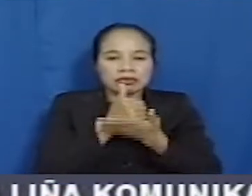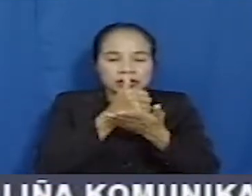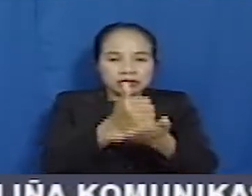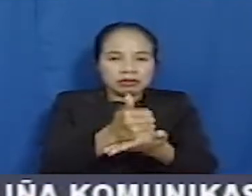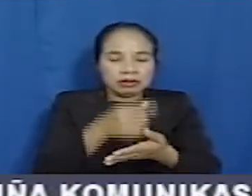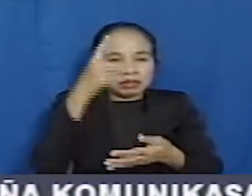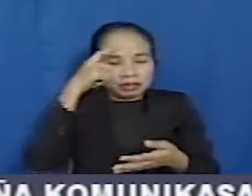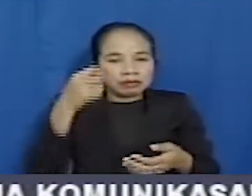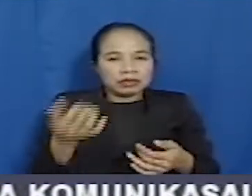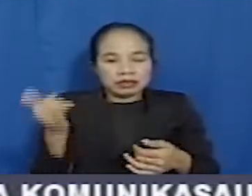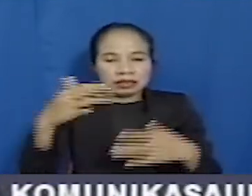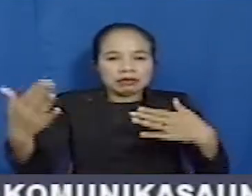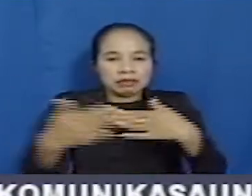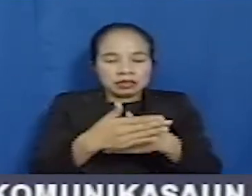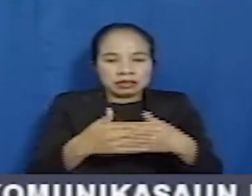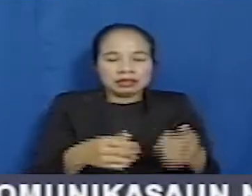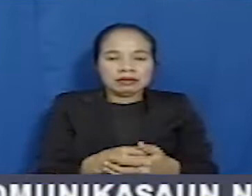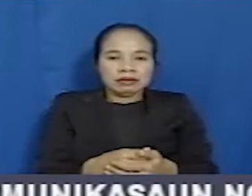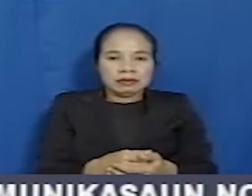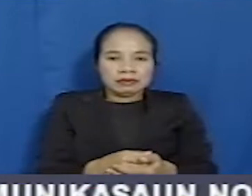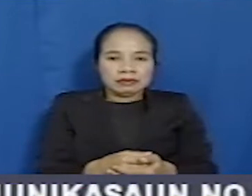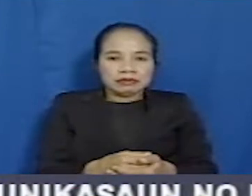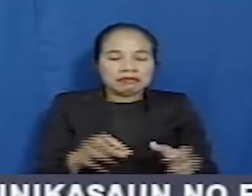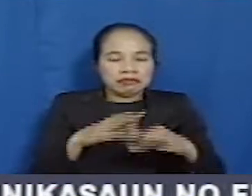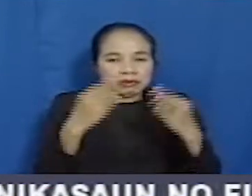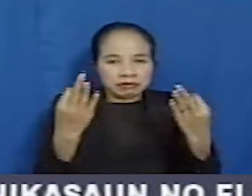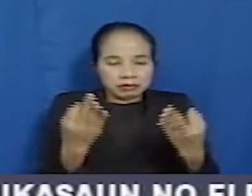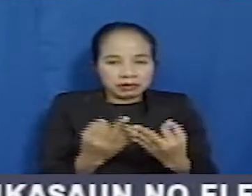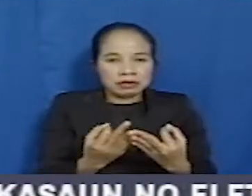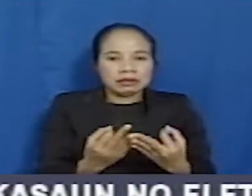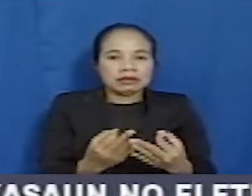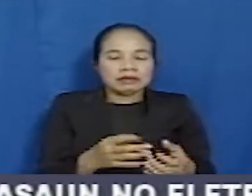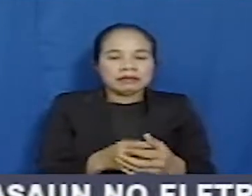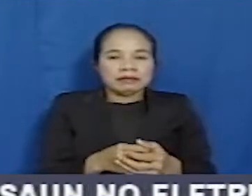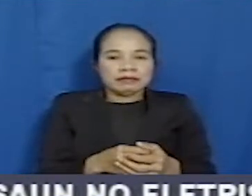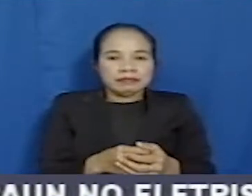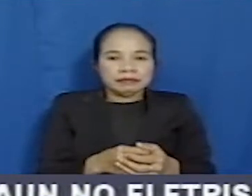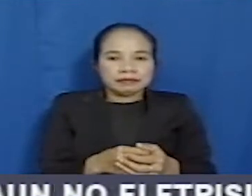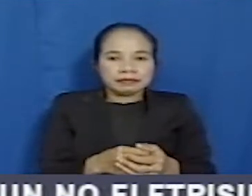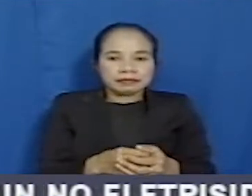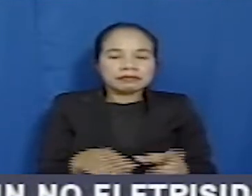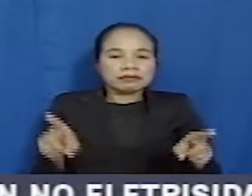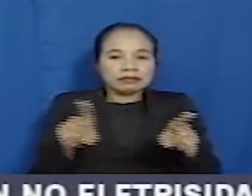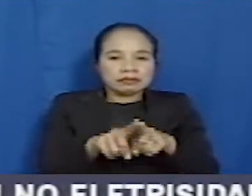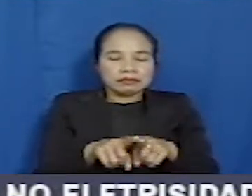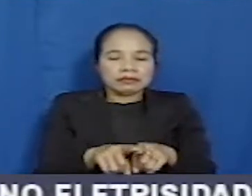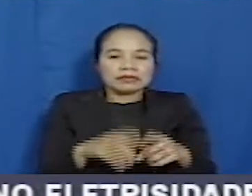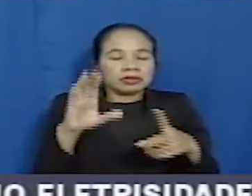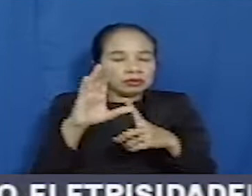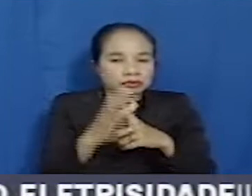sira tam sira basic laws e ya sira ne sira relação familiar sa relação comércio sa relação be